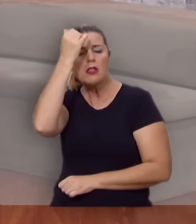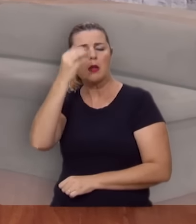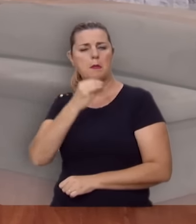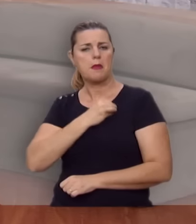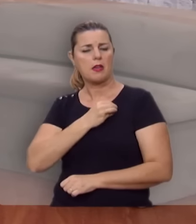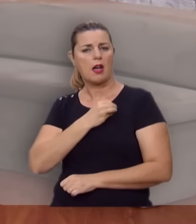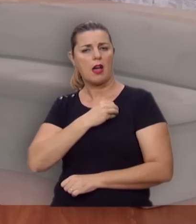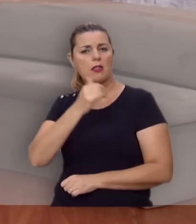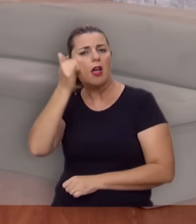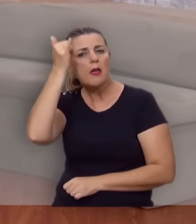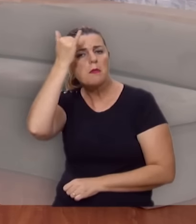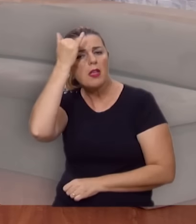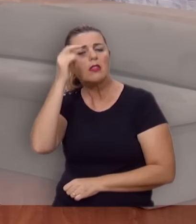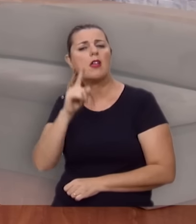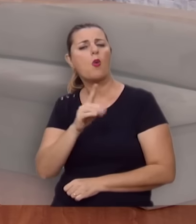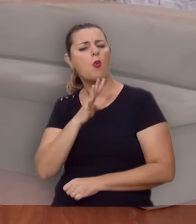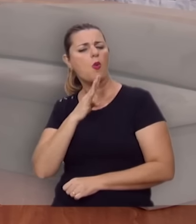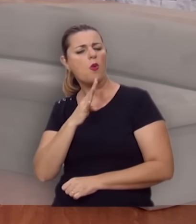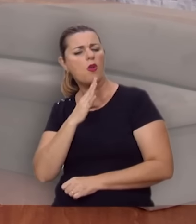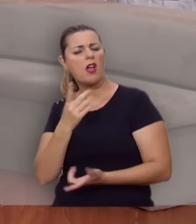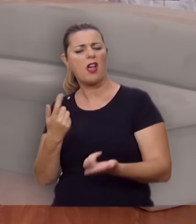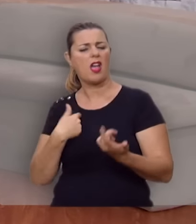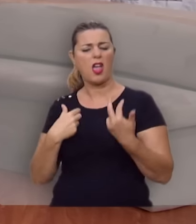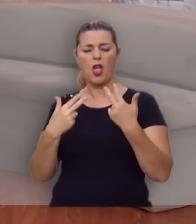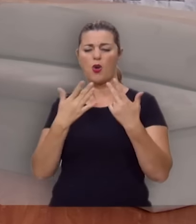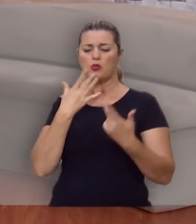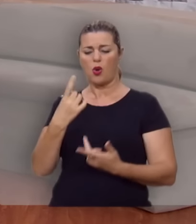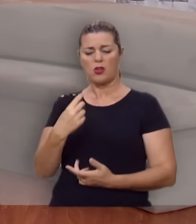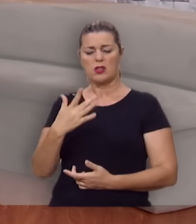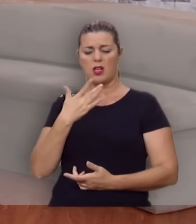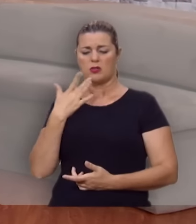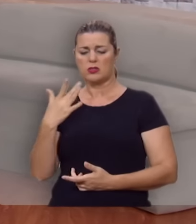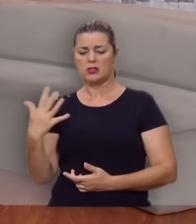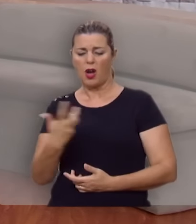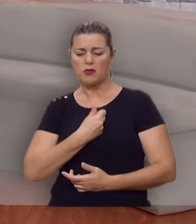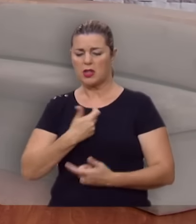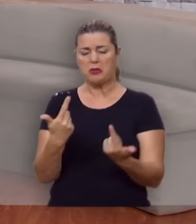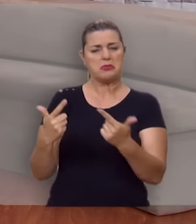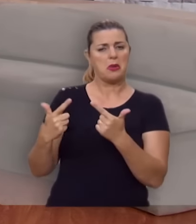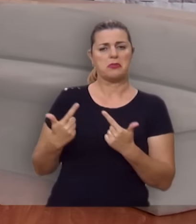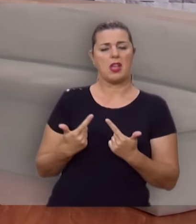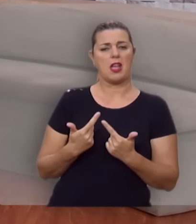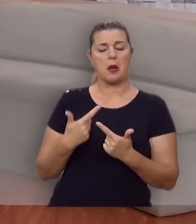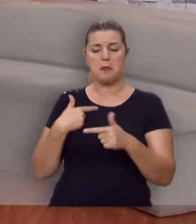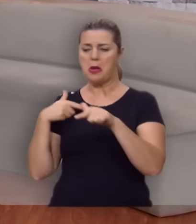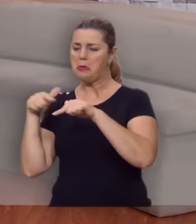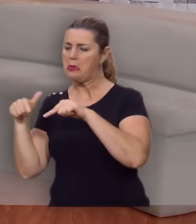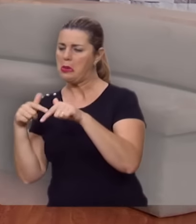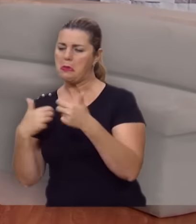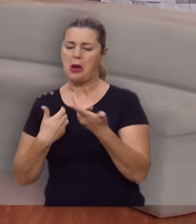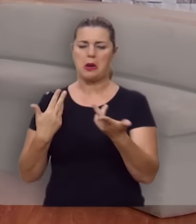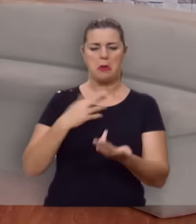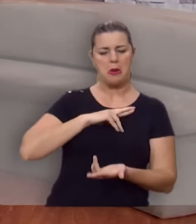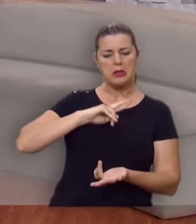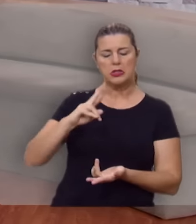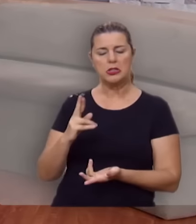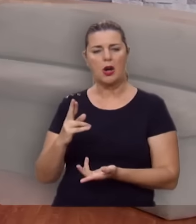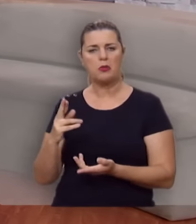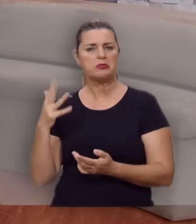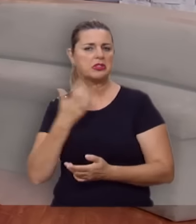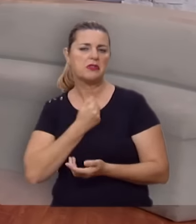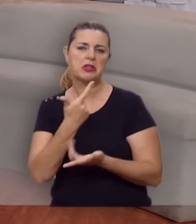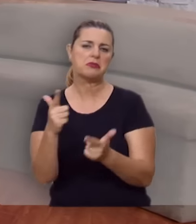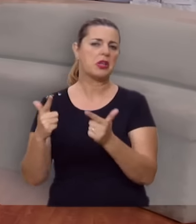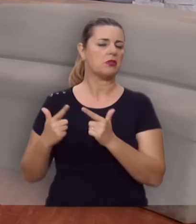seus pecados. Reconheça que você não pode ser salvo pelos seus méritos, pelas suas obras, pela sua